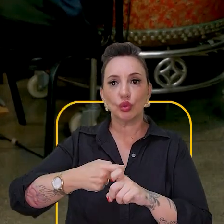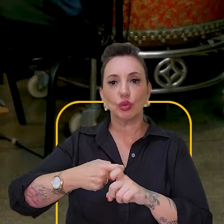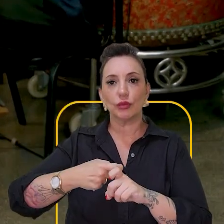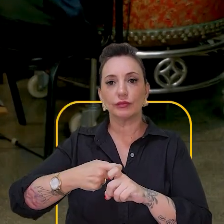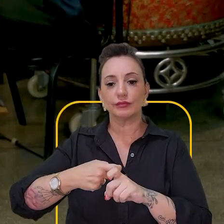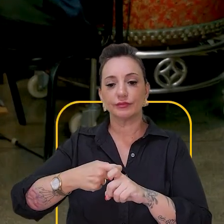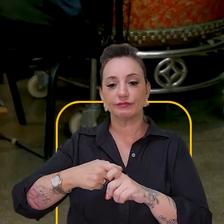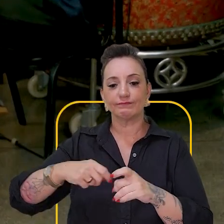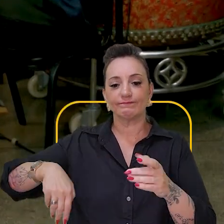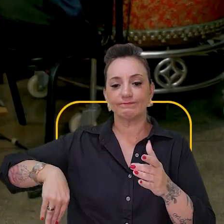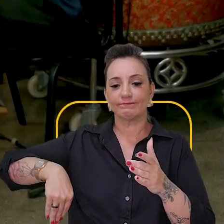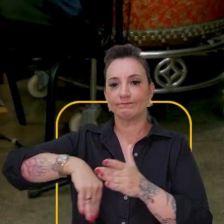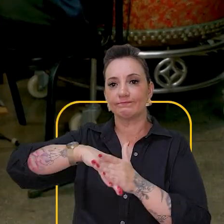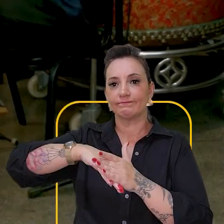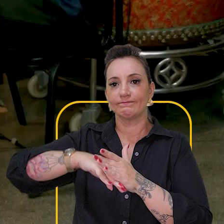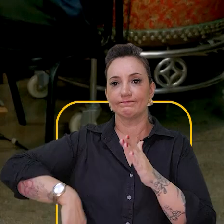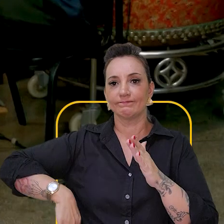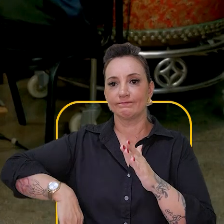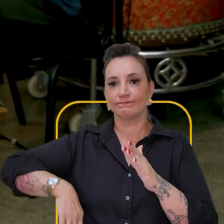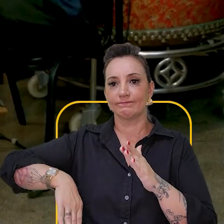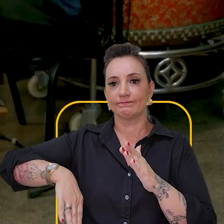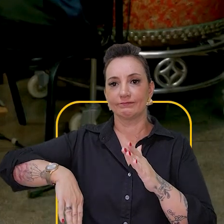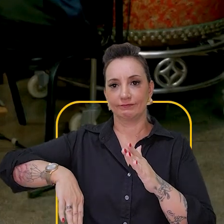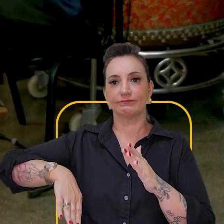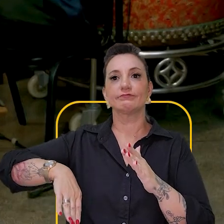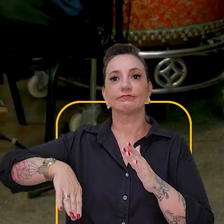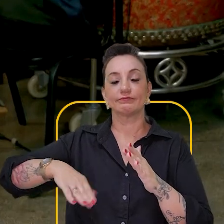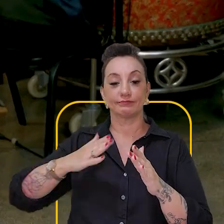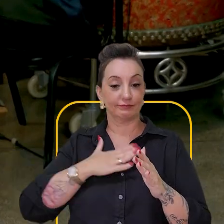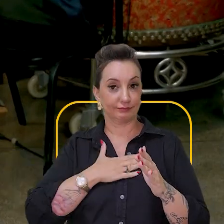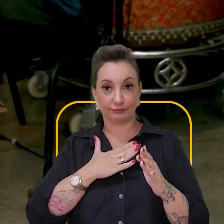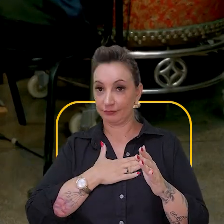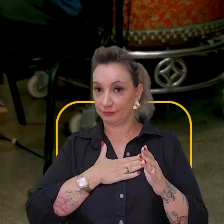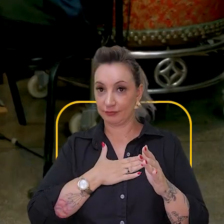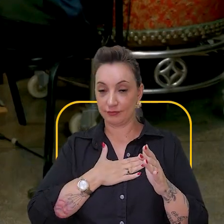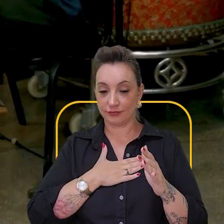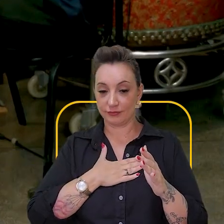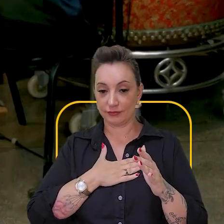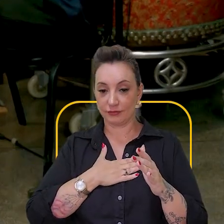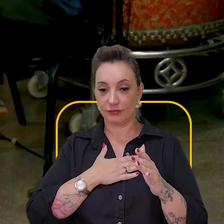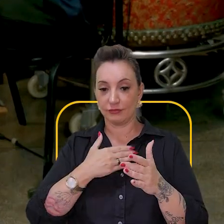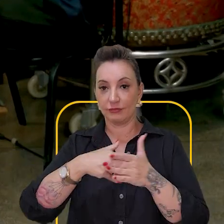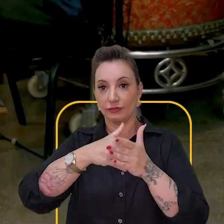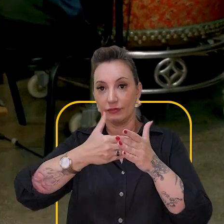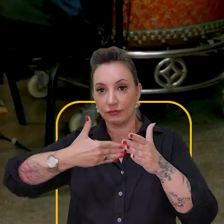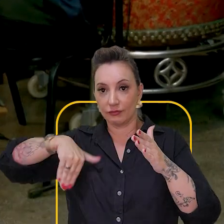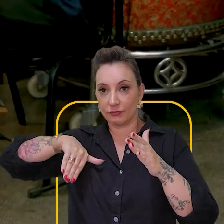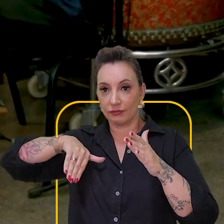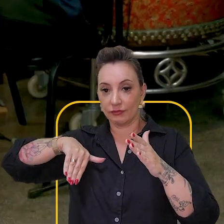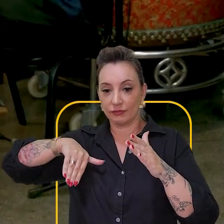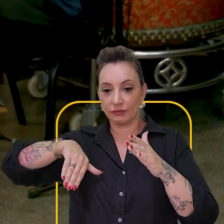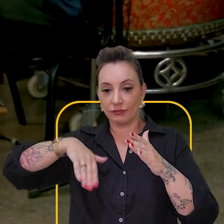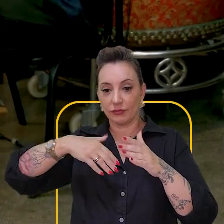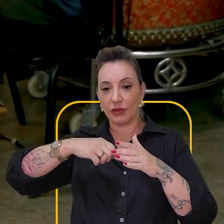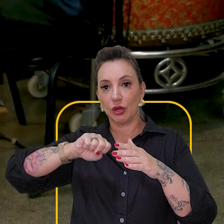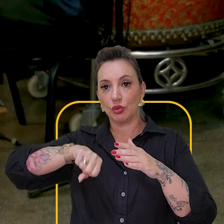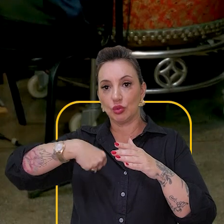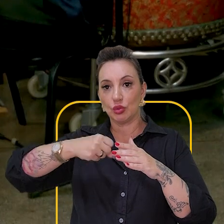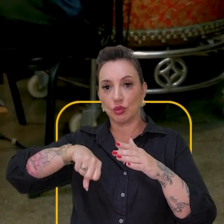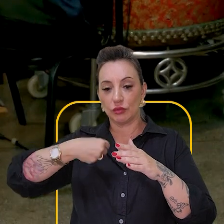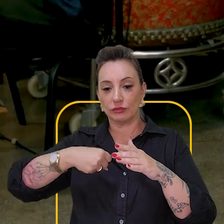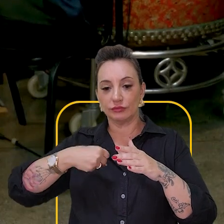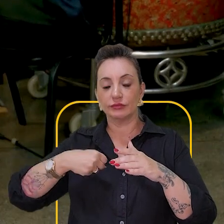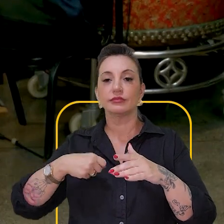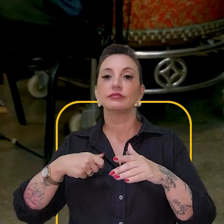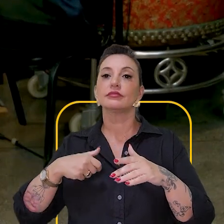duro eles batem e descem a perna n para mim tem que bater e puxar tem que usar articulação do joelho